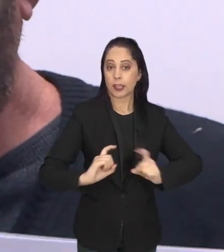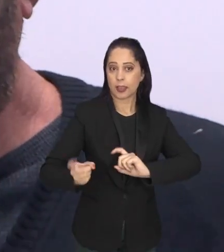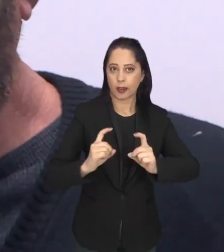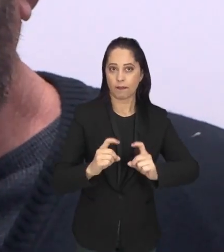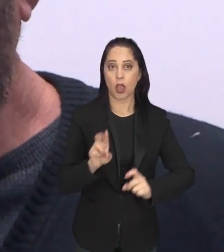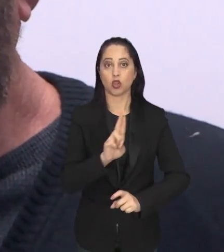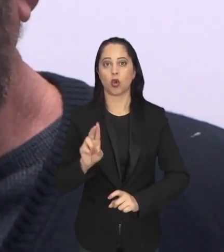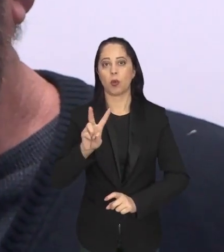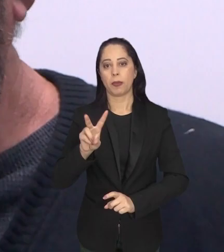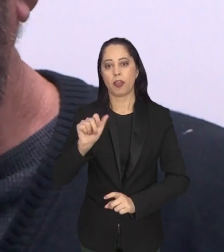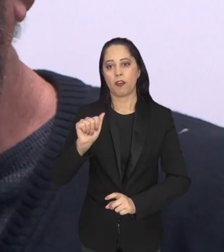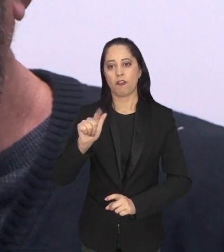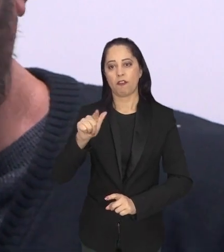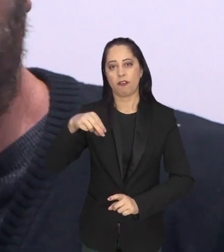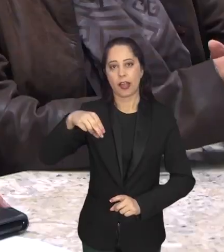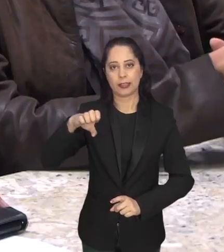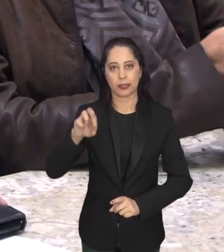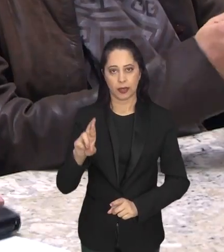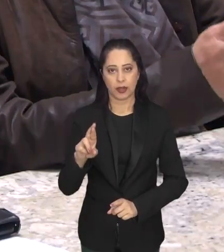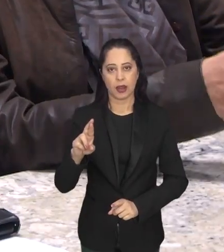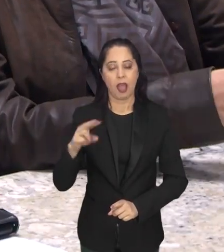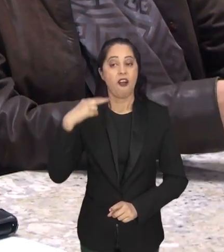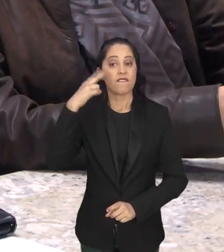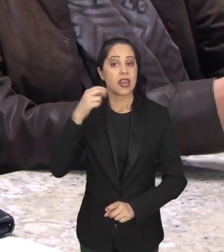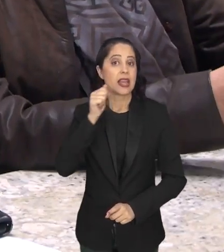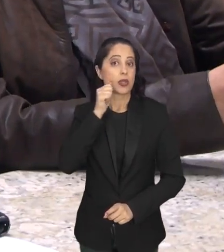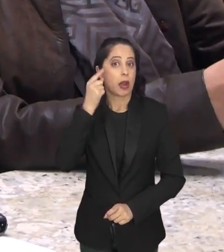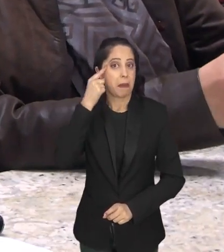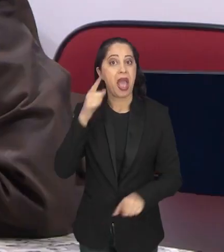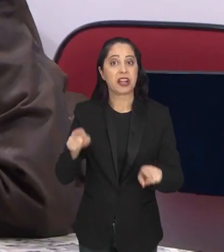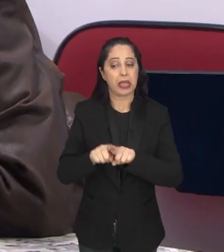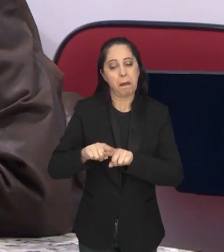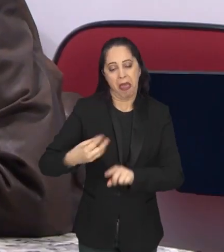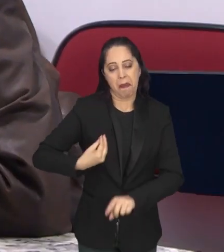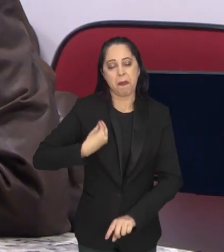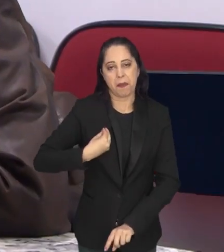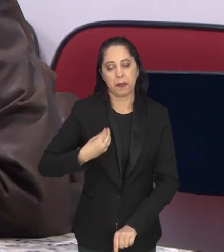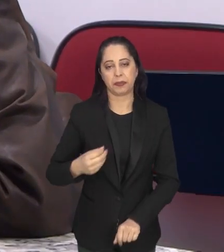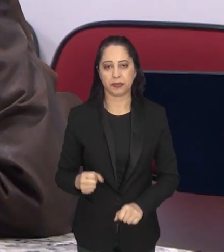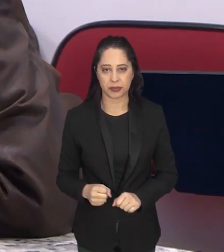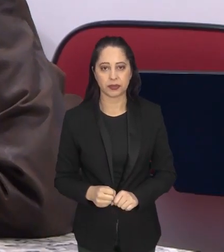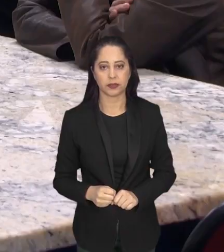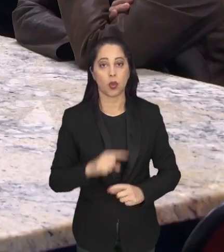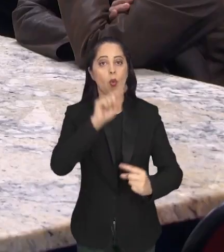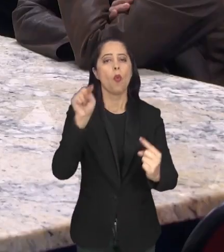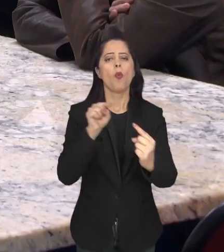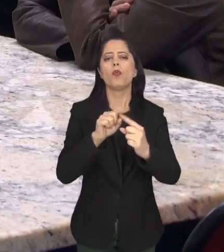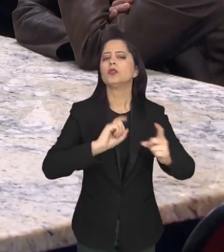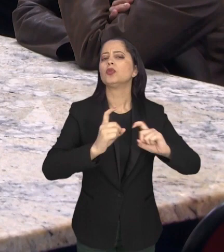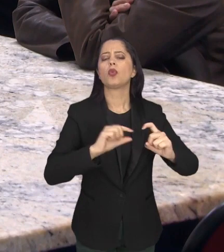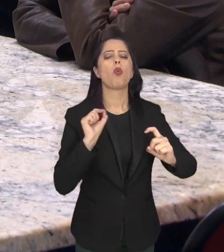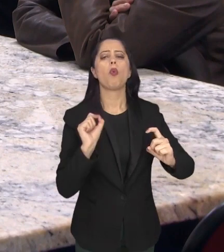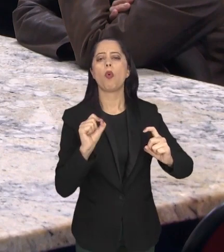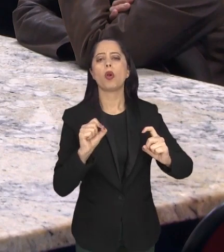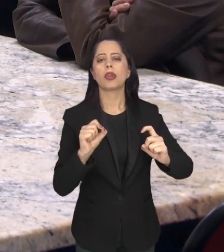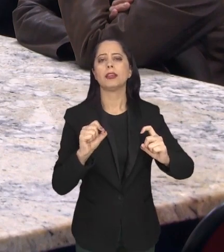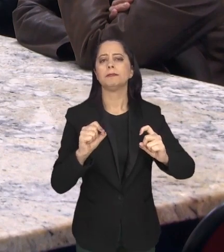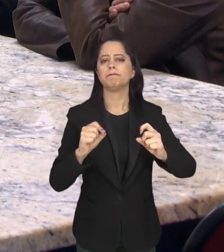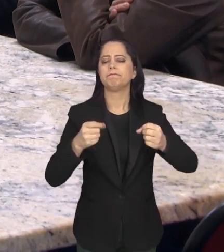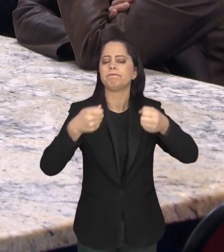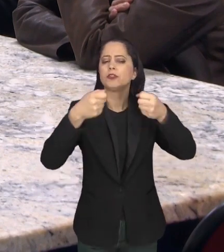Prefeitura, Wagner Marques. A vereadora Amélia Naomi também compareceu à conversa. O objetivo da reunião